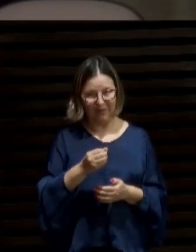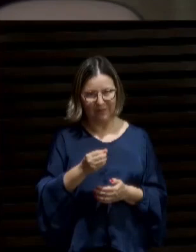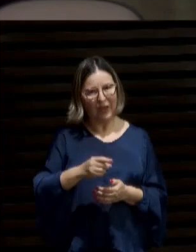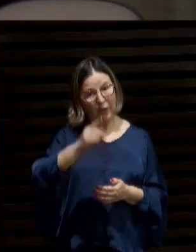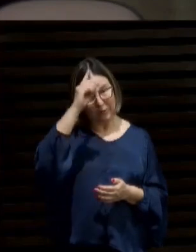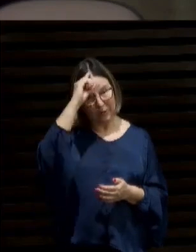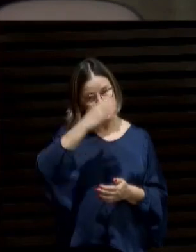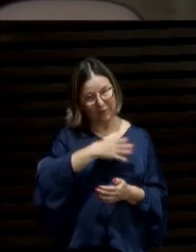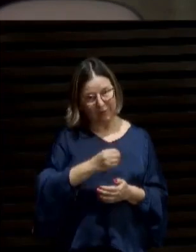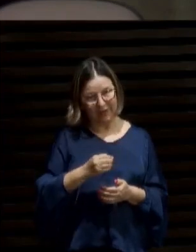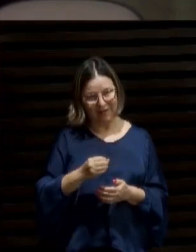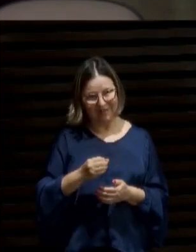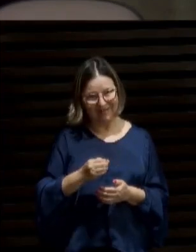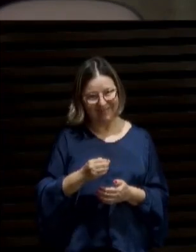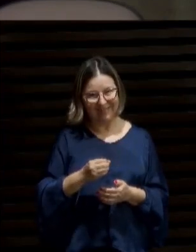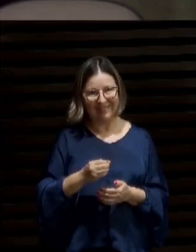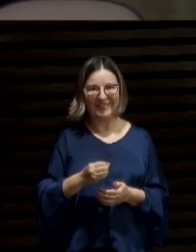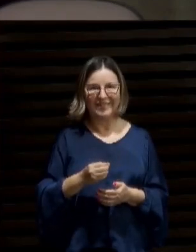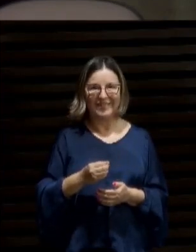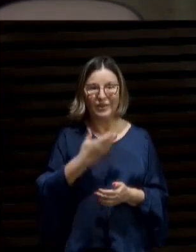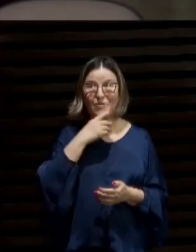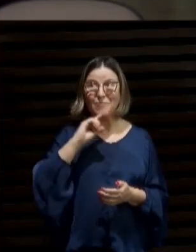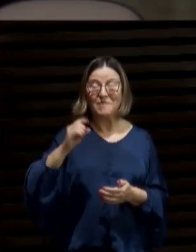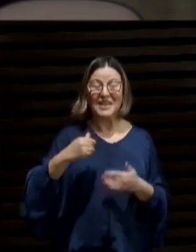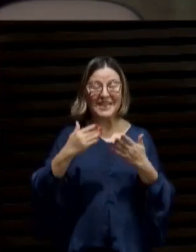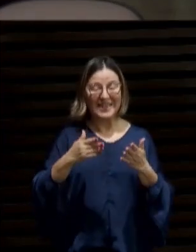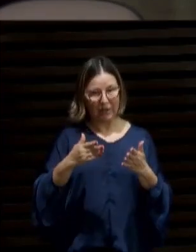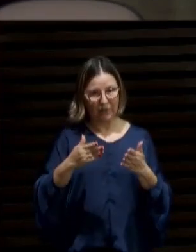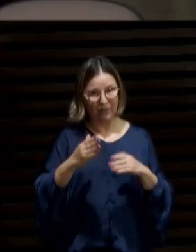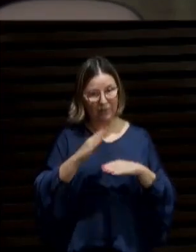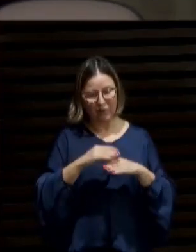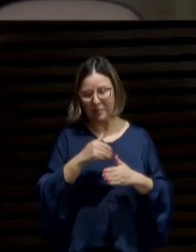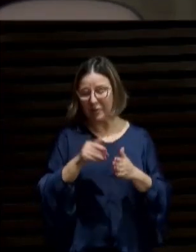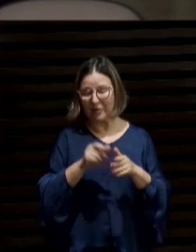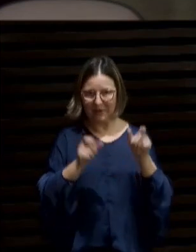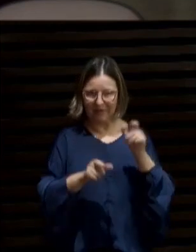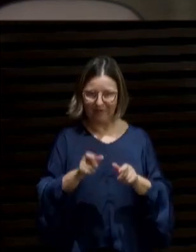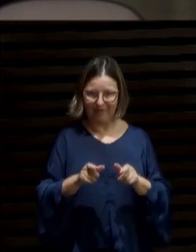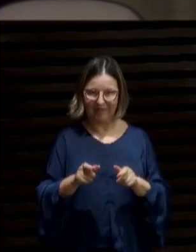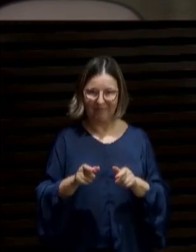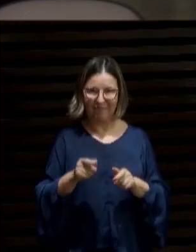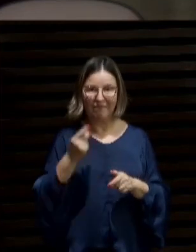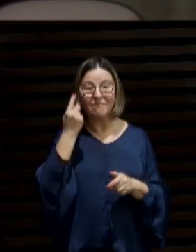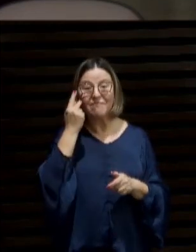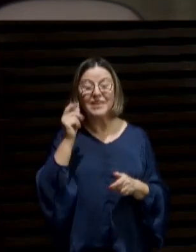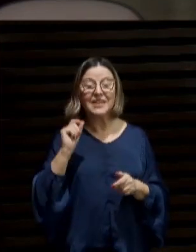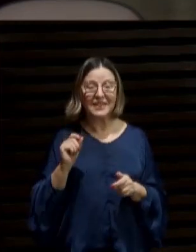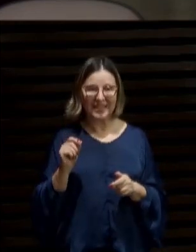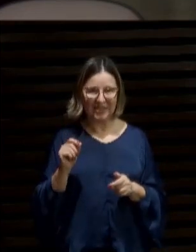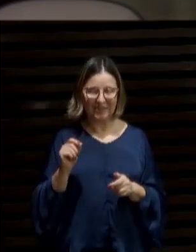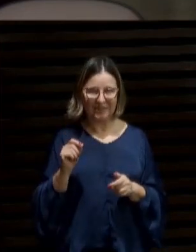do Filho foi dada pelo Pai, sobre toda a carne, a fim de que